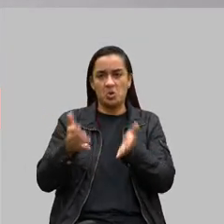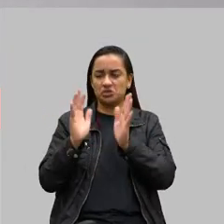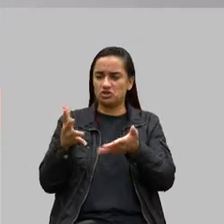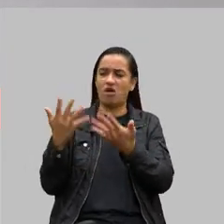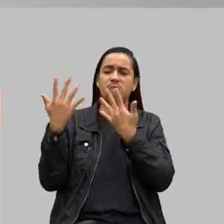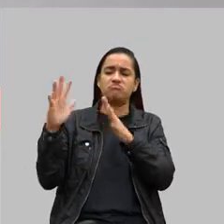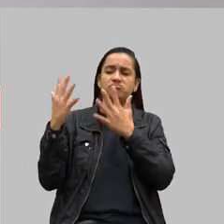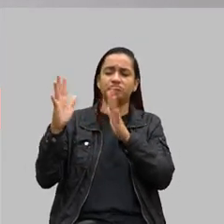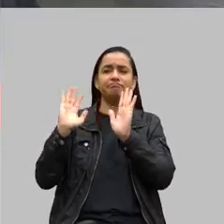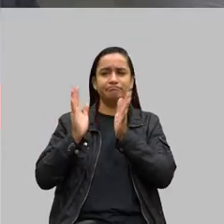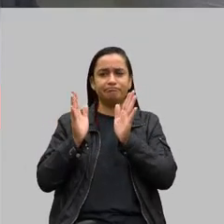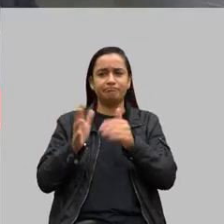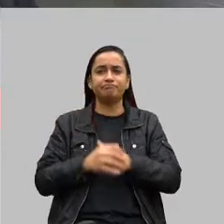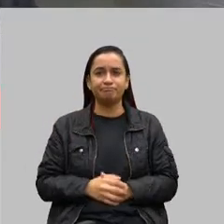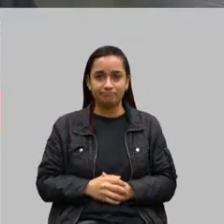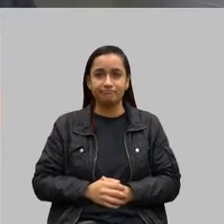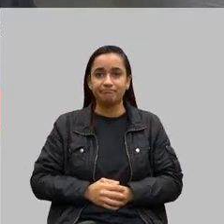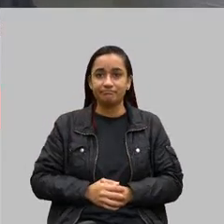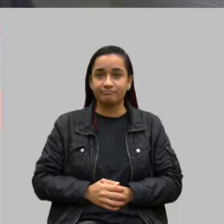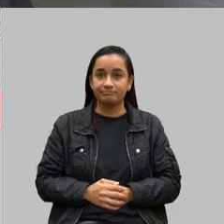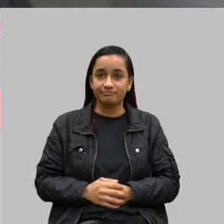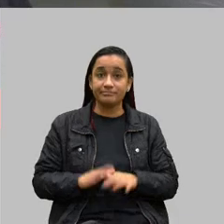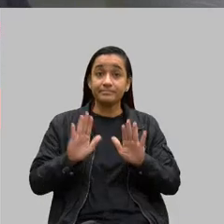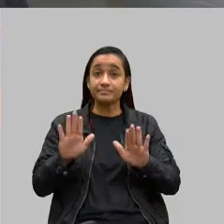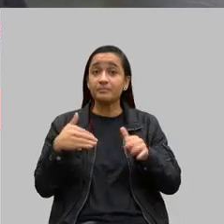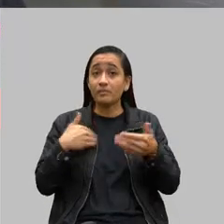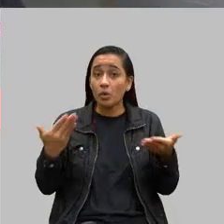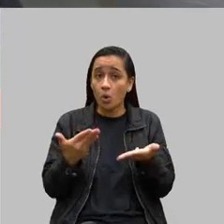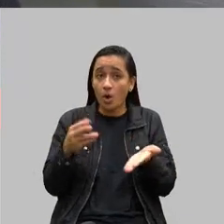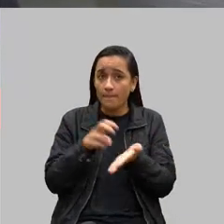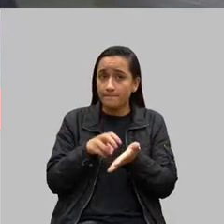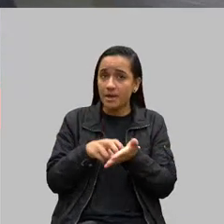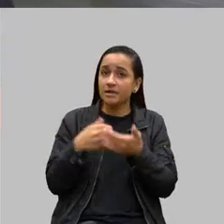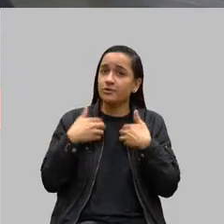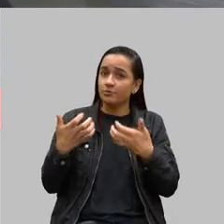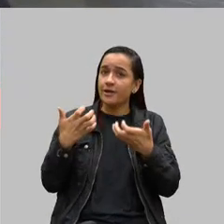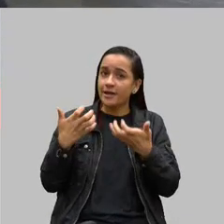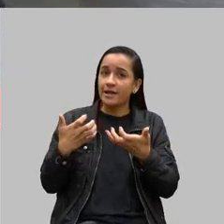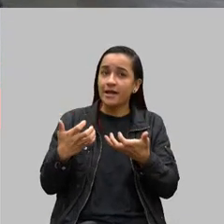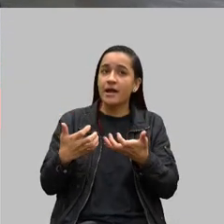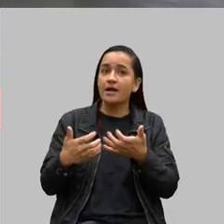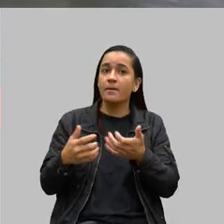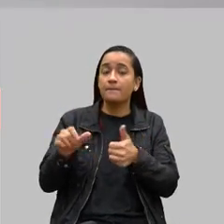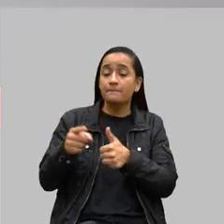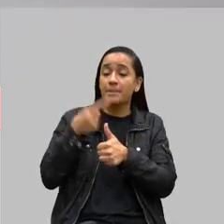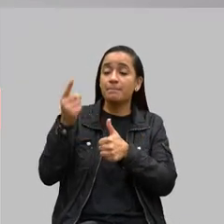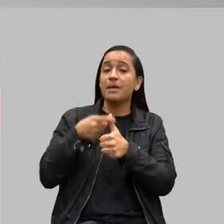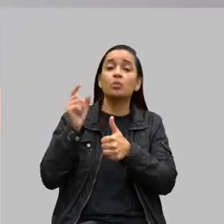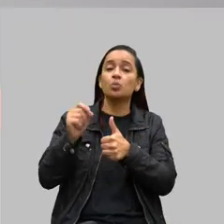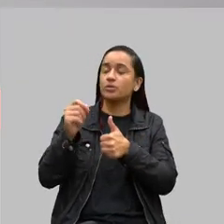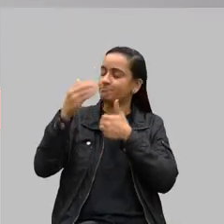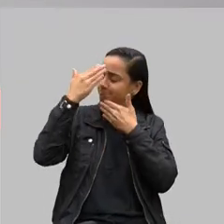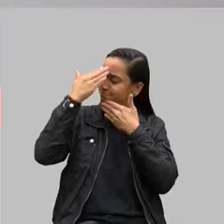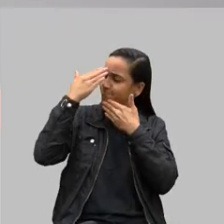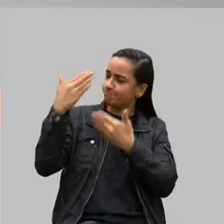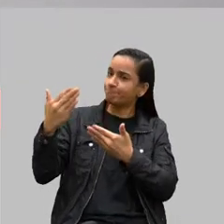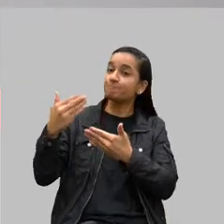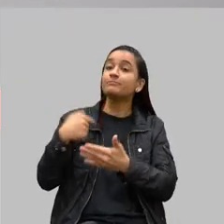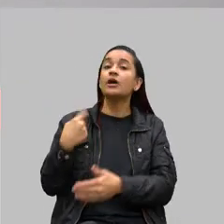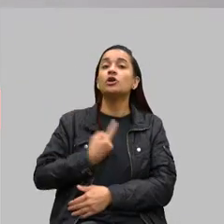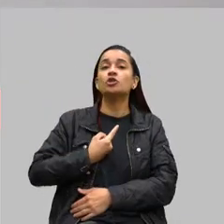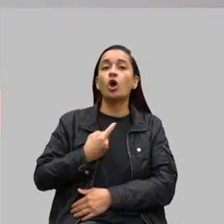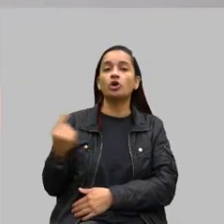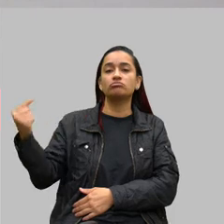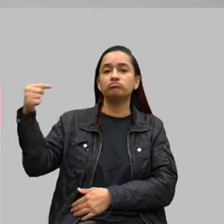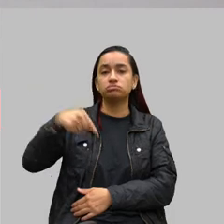Bruno mas eu queria nessa manhã trazer aqui primeiro um agradecimento desde que Assumimos o nosso